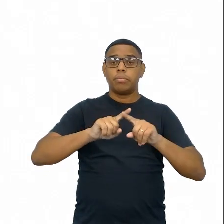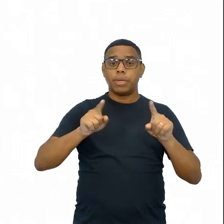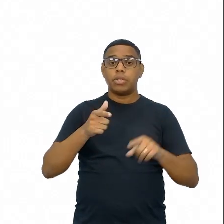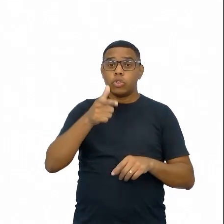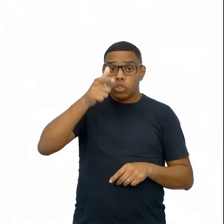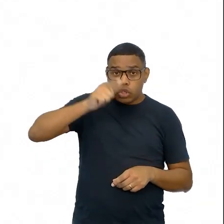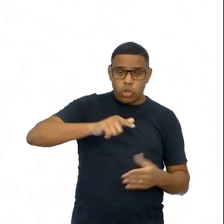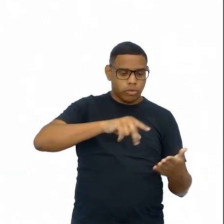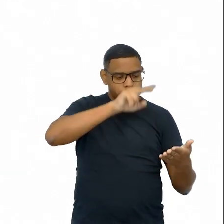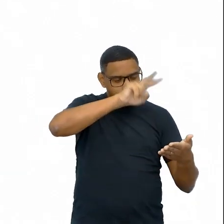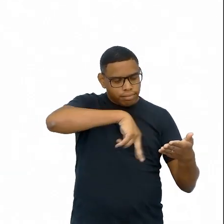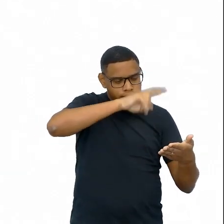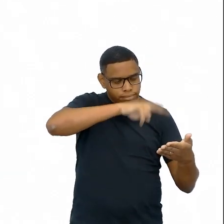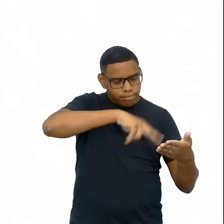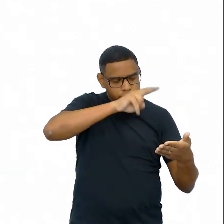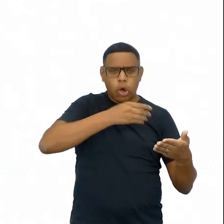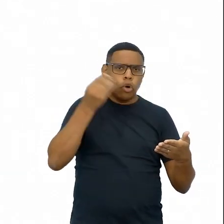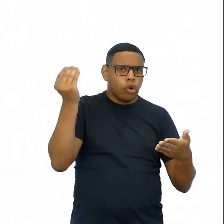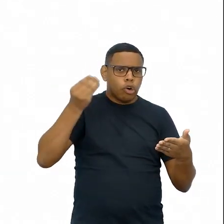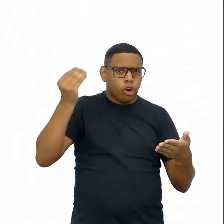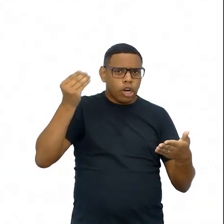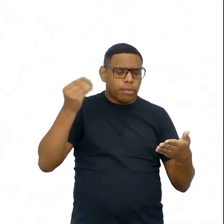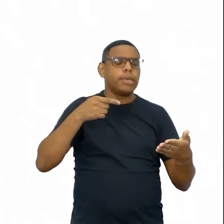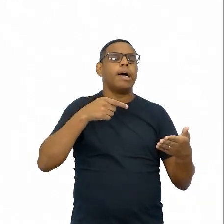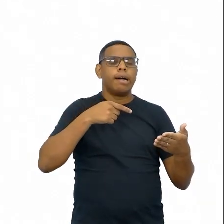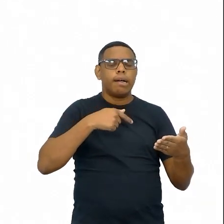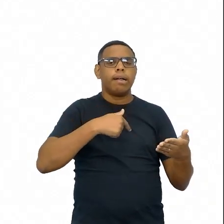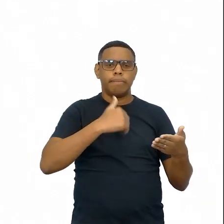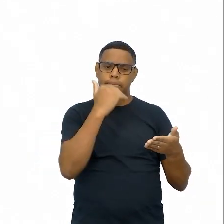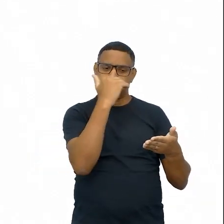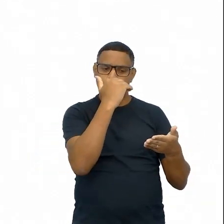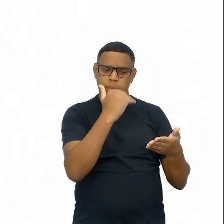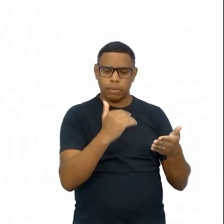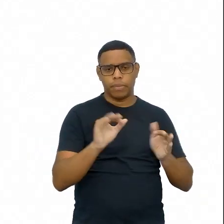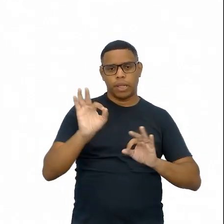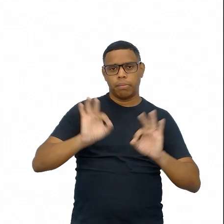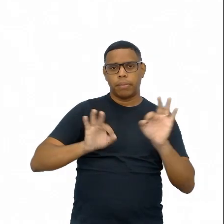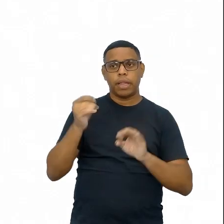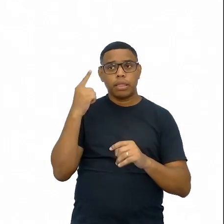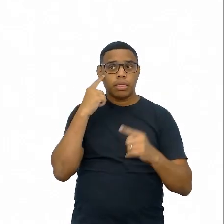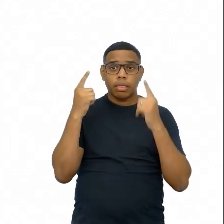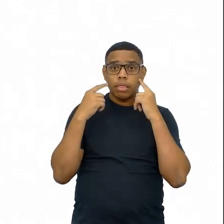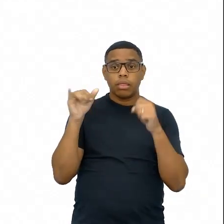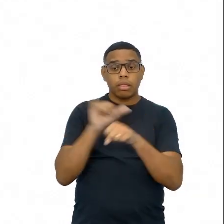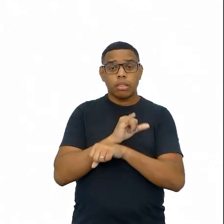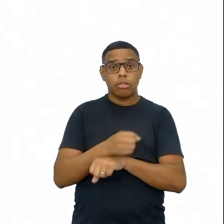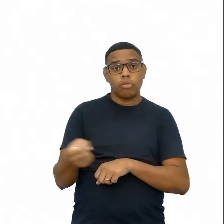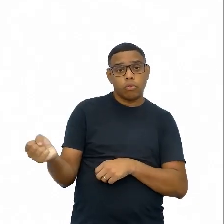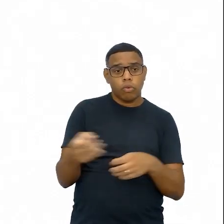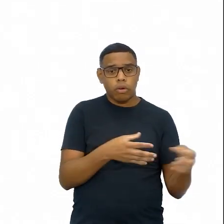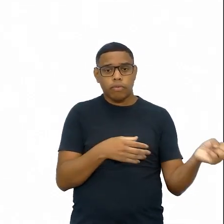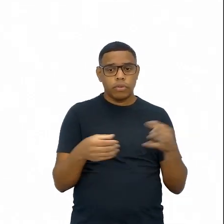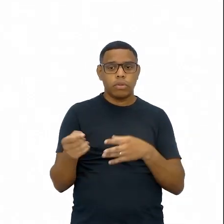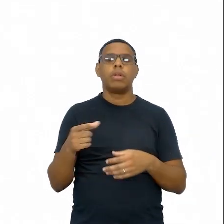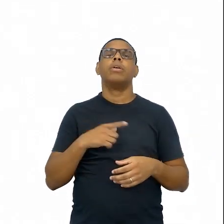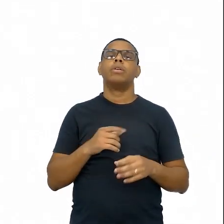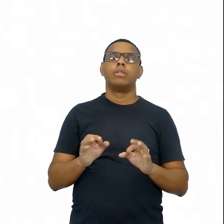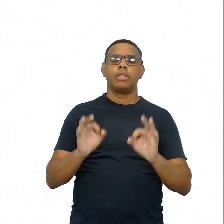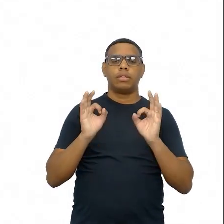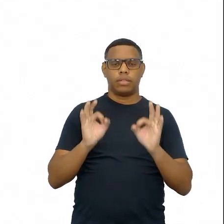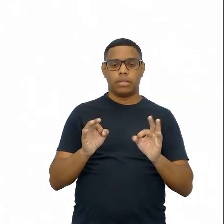importante retomar as orientações, né, planejar novas intervenções se necessário, com certeza,